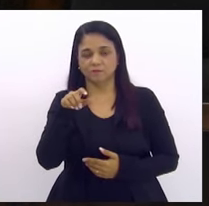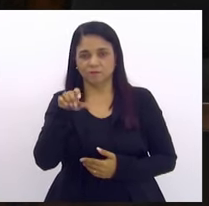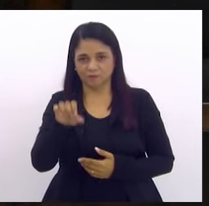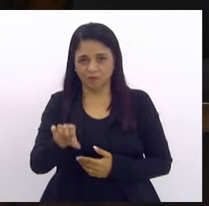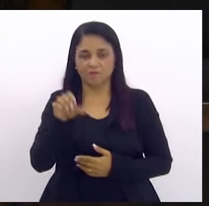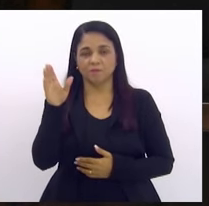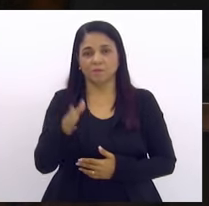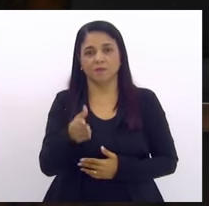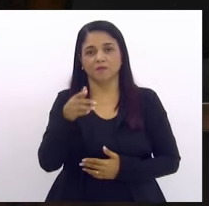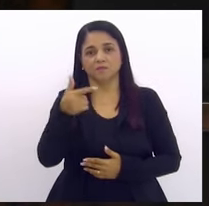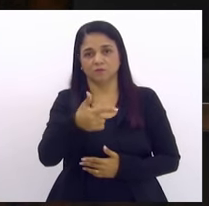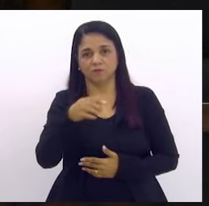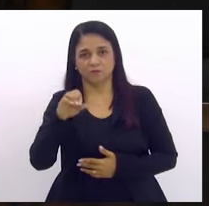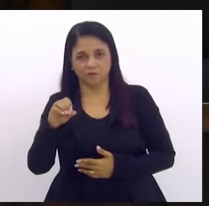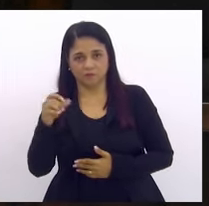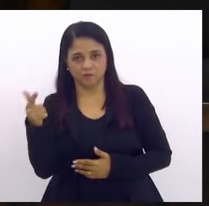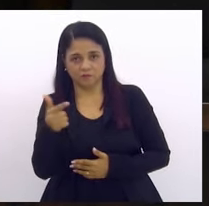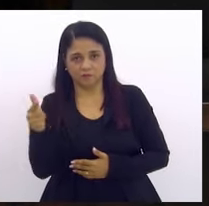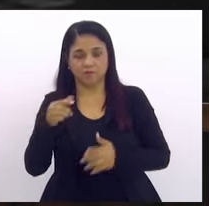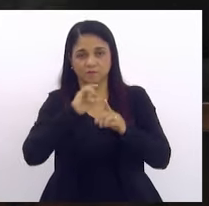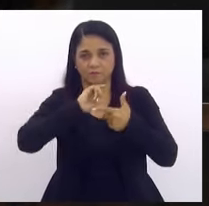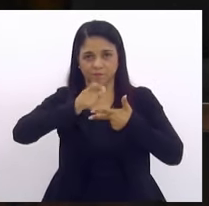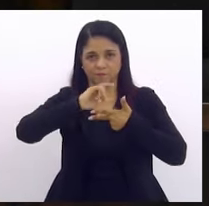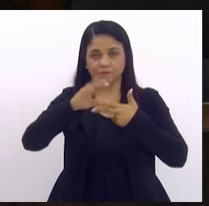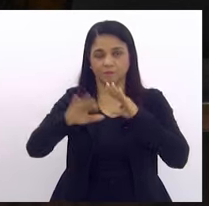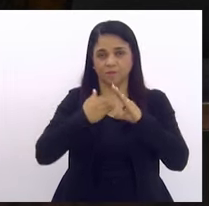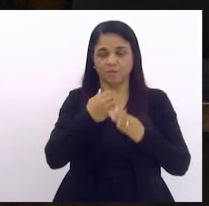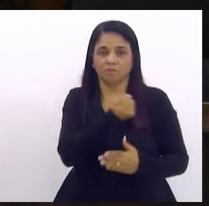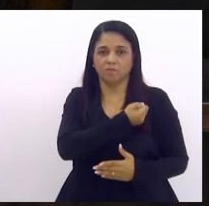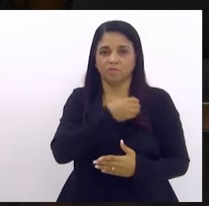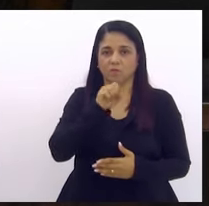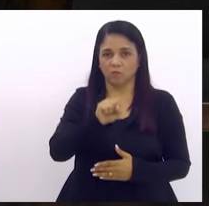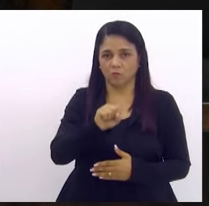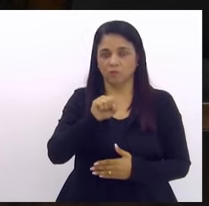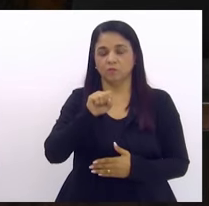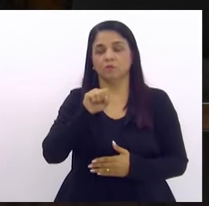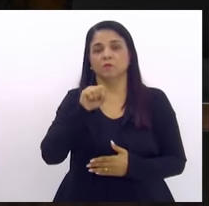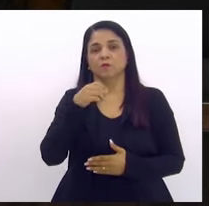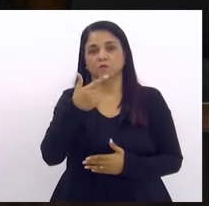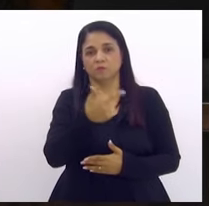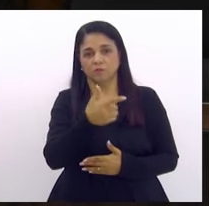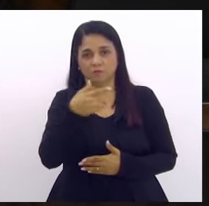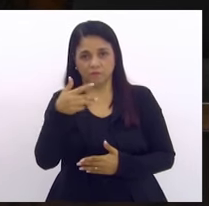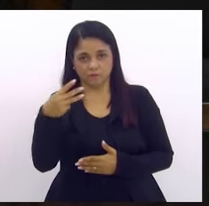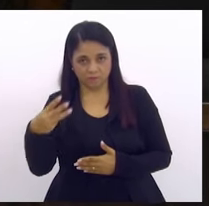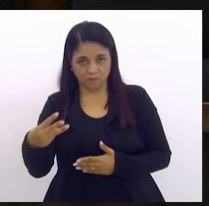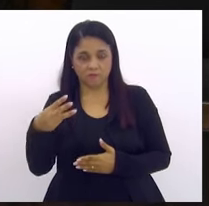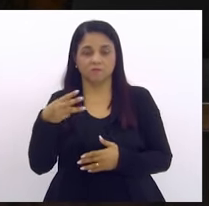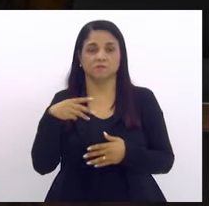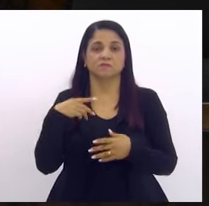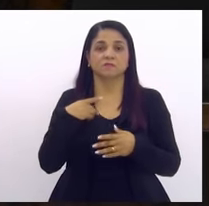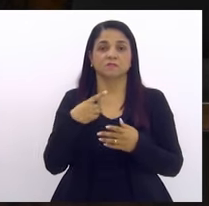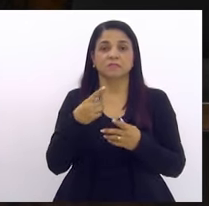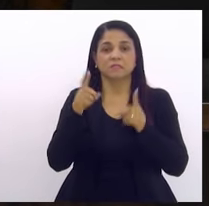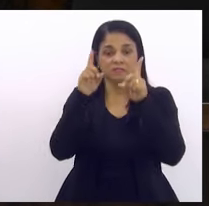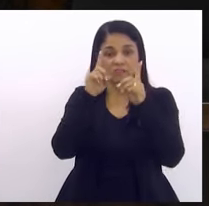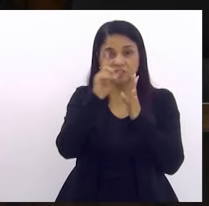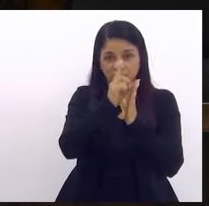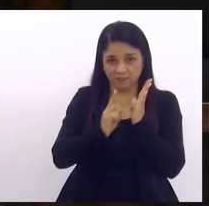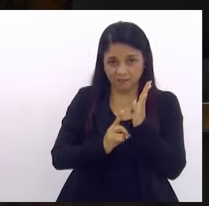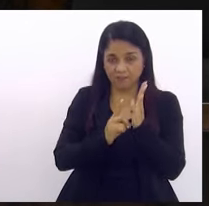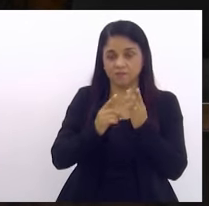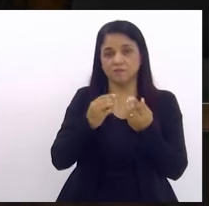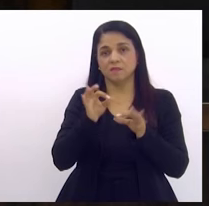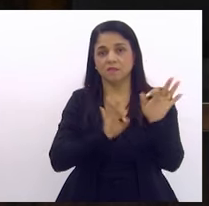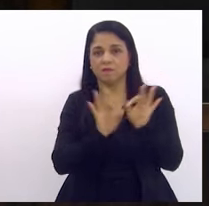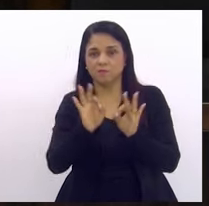749/2023, de autoria do Poder Executivo, mensagem número 8/2023, que dispõe sobre as diretrizes para a elaboração